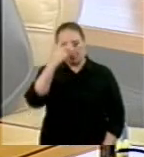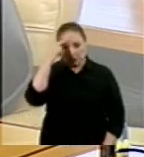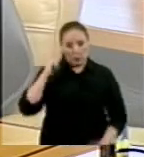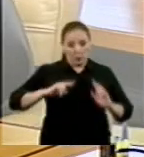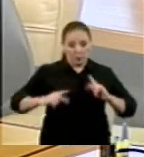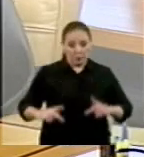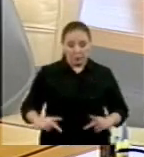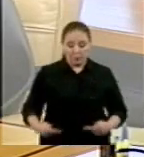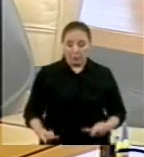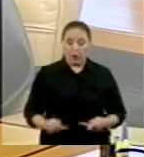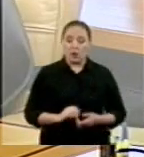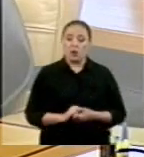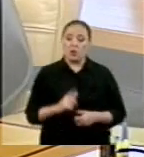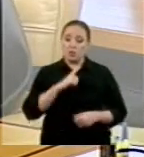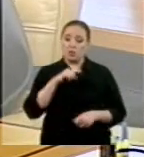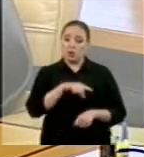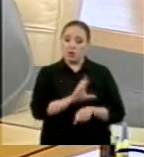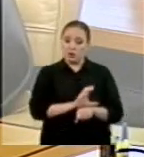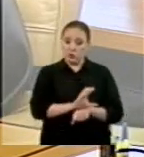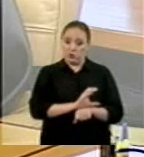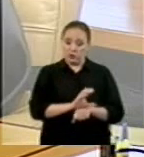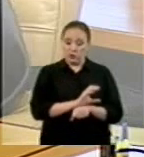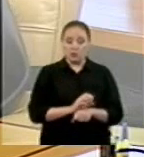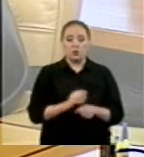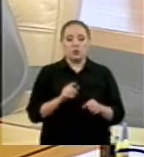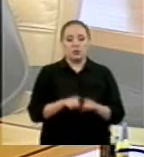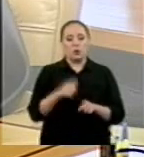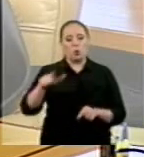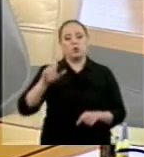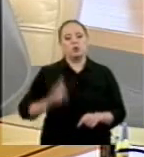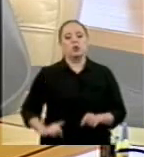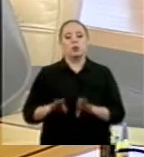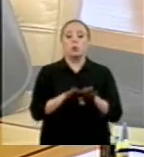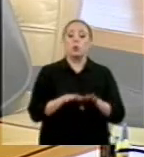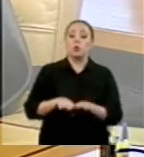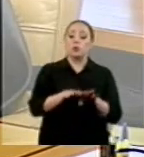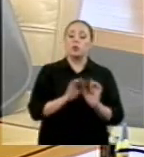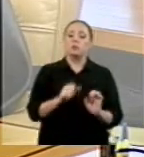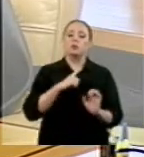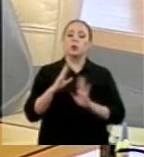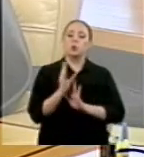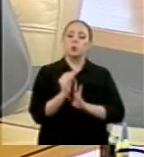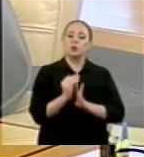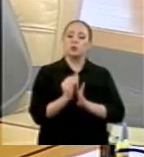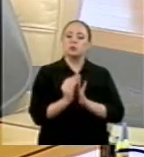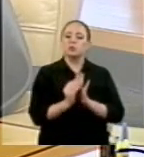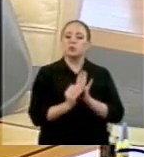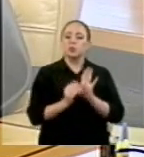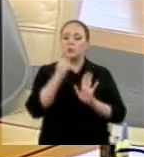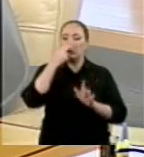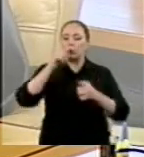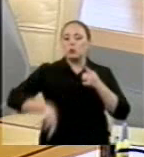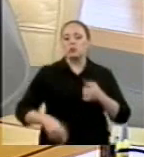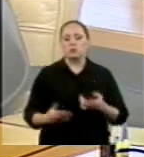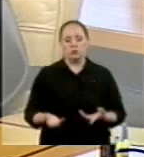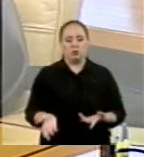fonte e fundamento de outros direitos, como o direito à igualdade, pode ter seu conteúdo nitidamente violado